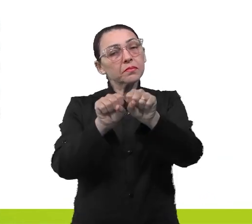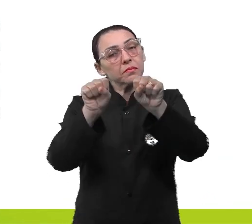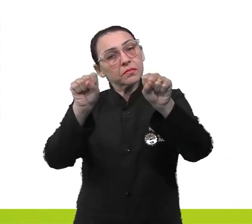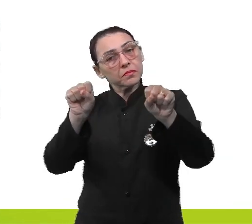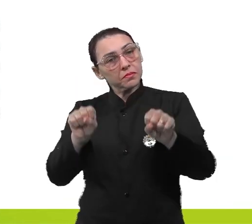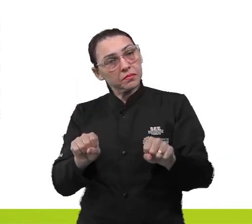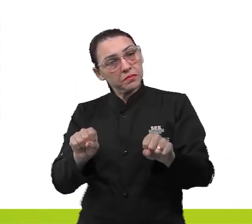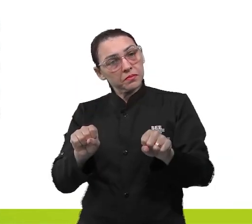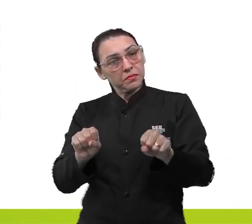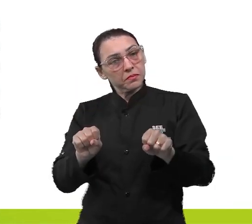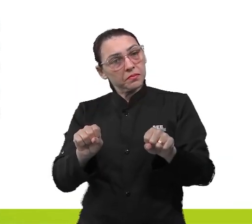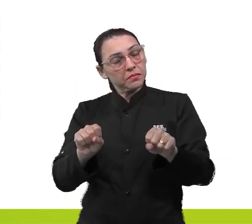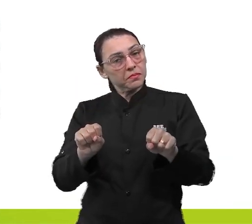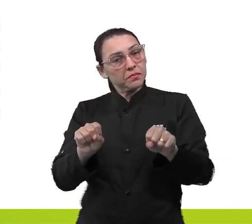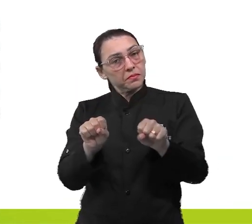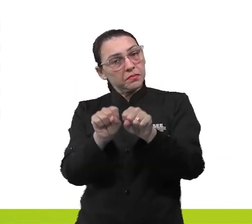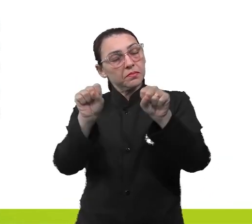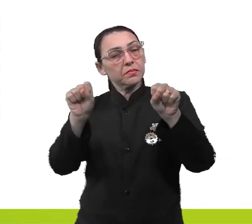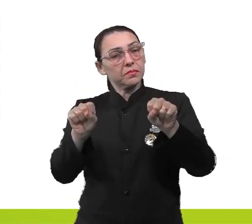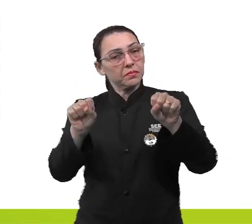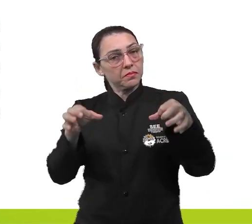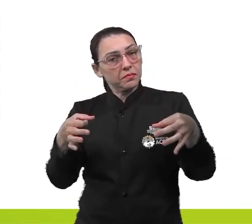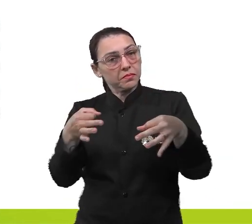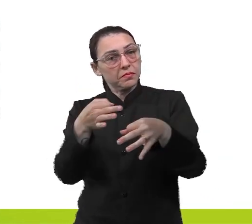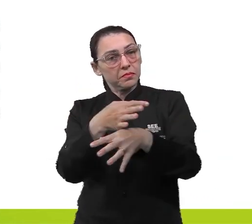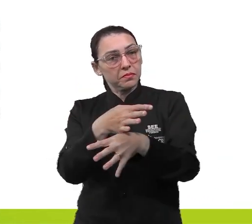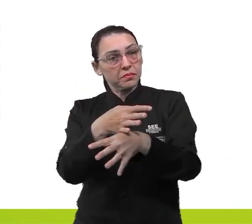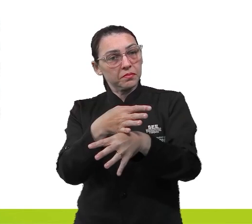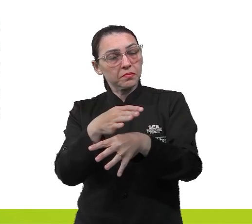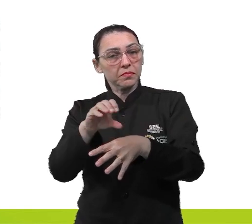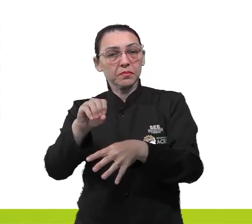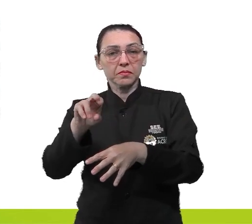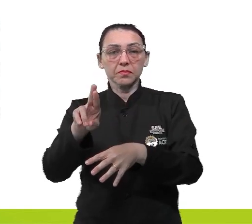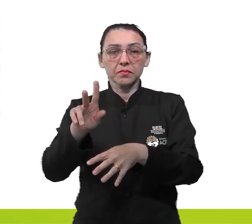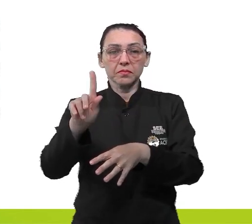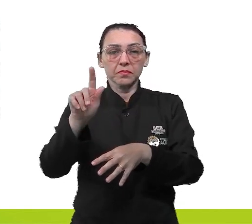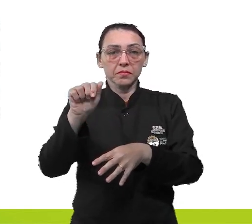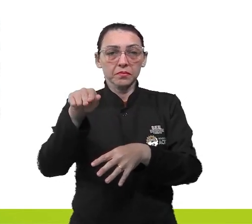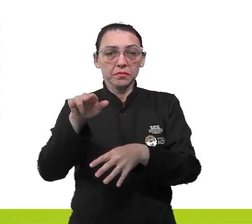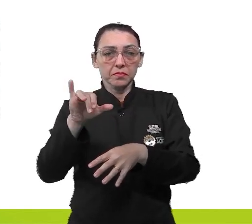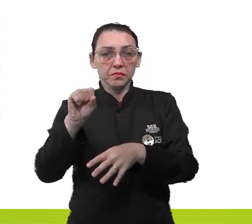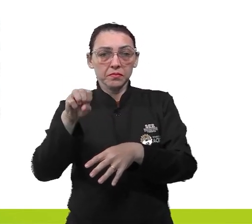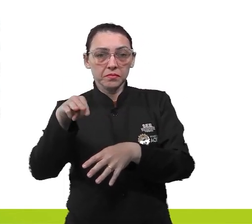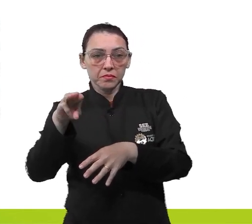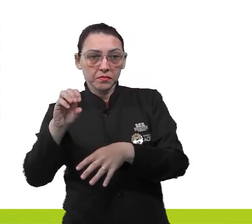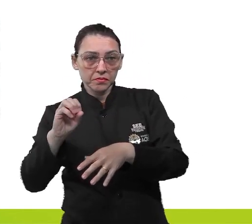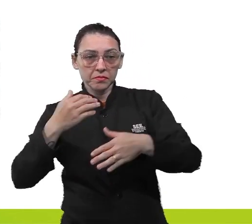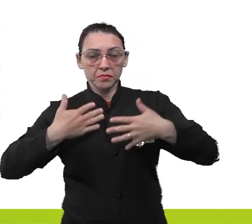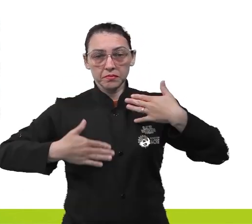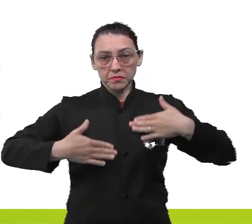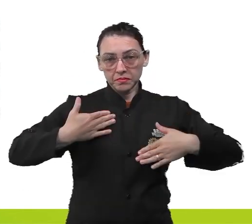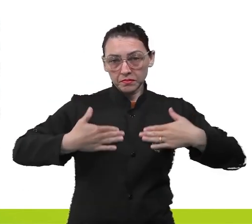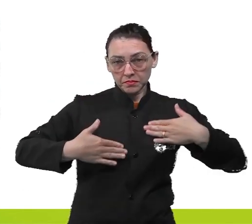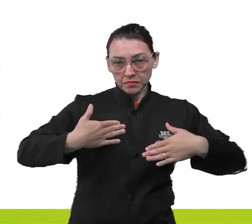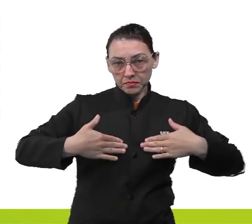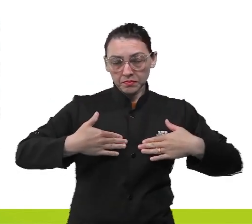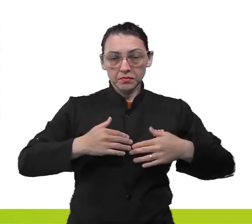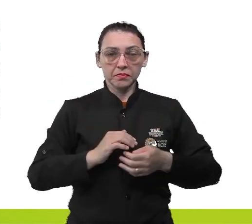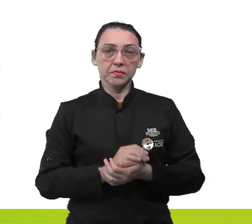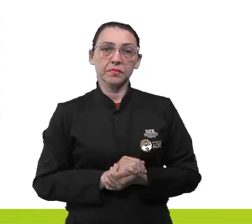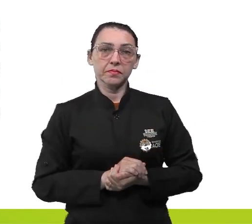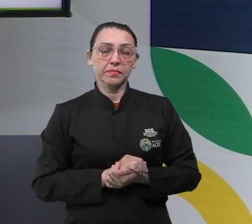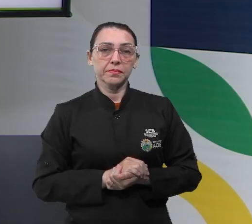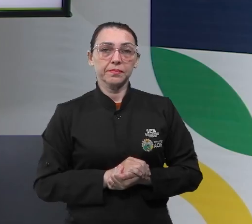órgãos vai formar quem? Sistemas, pessoal. E o conjunto de sistemas vai formar o organismo, no caso, nós, ou